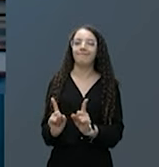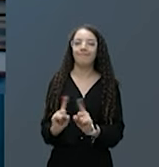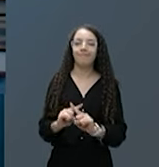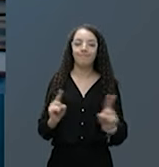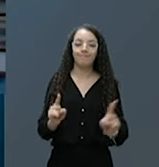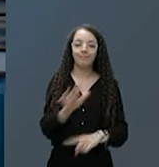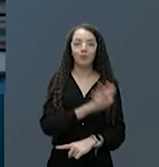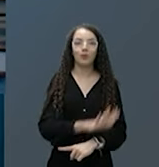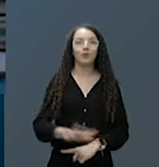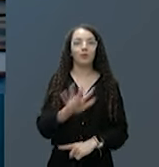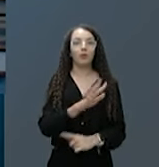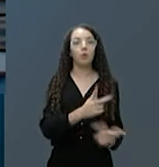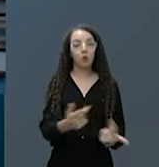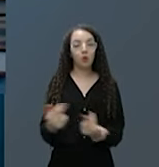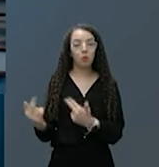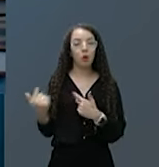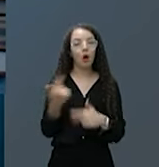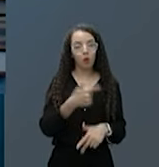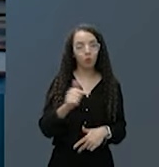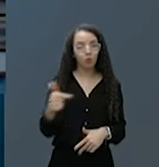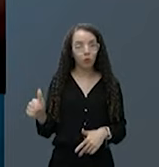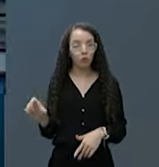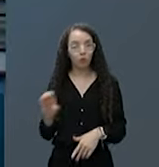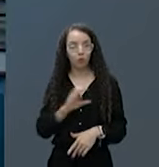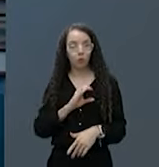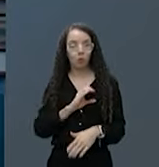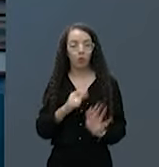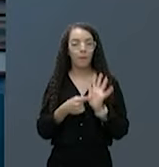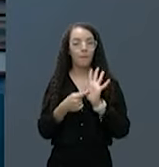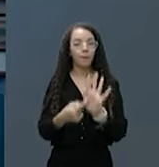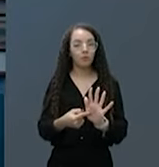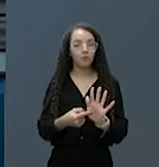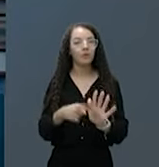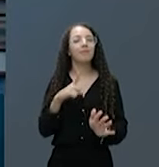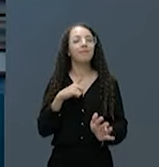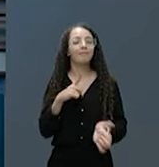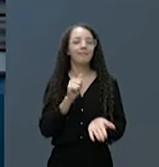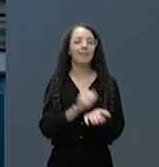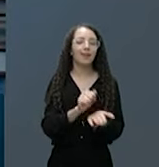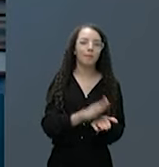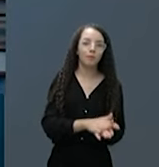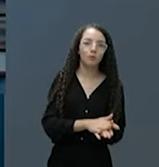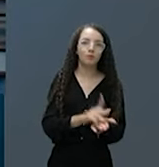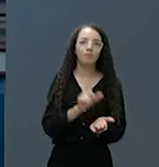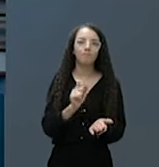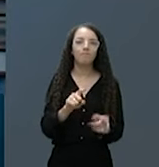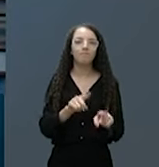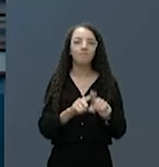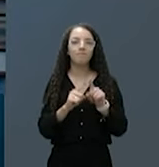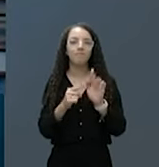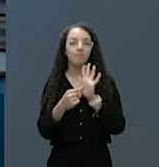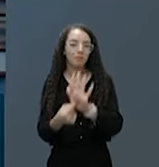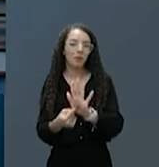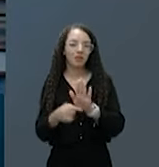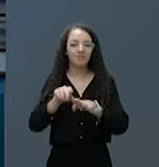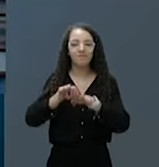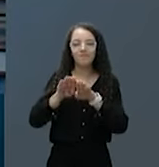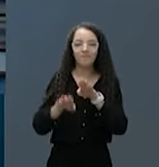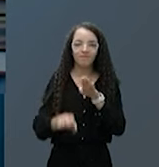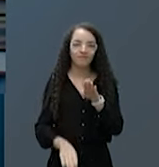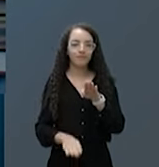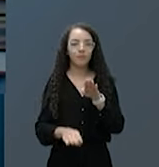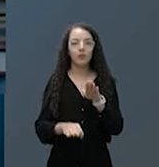tem provocado a aplicação de multa, o que causa um descompasso nessa situação relacionada aonde